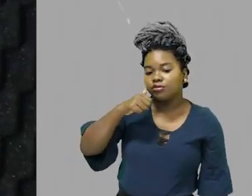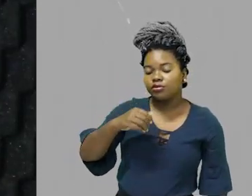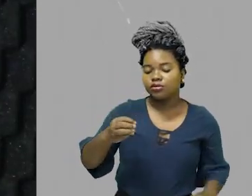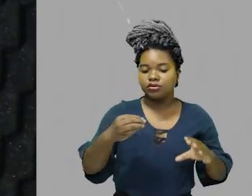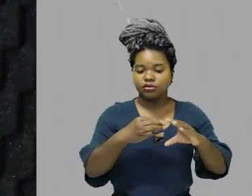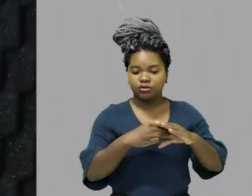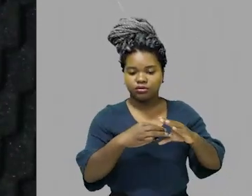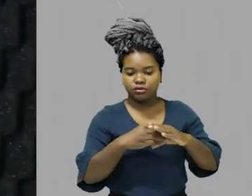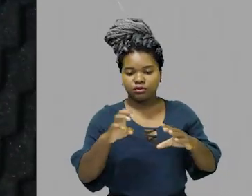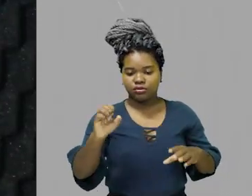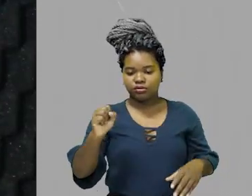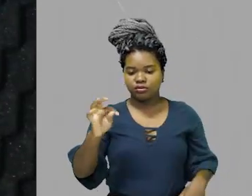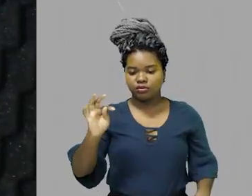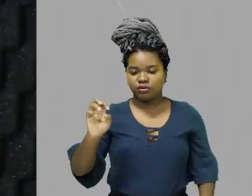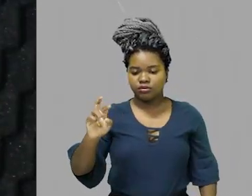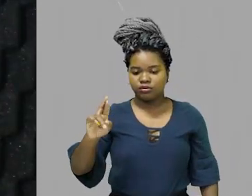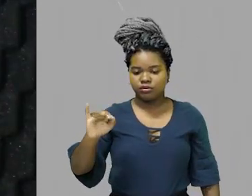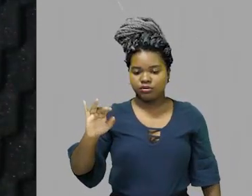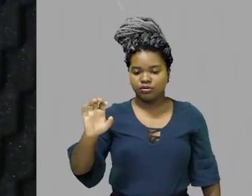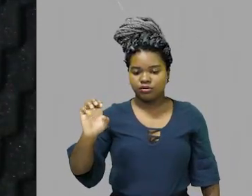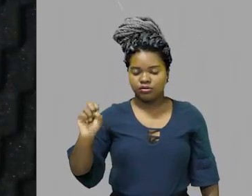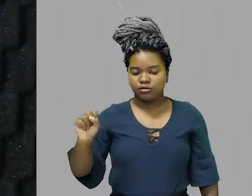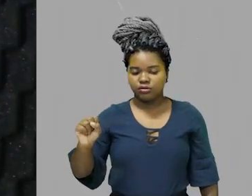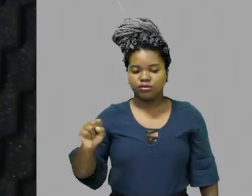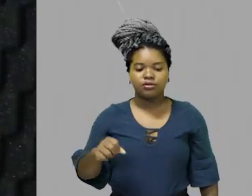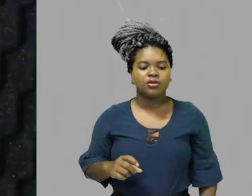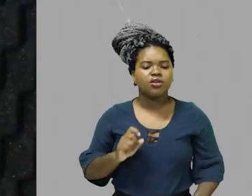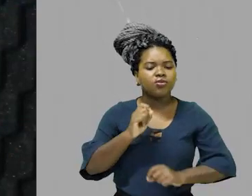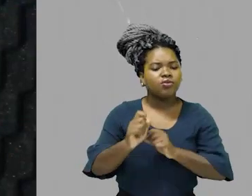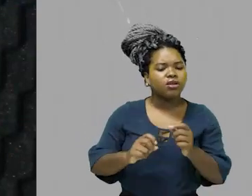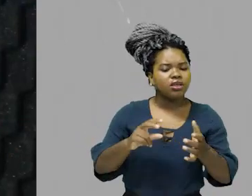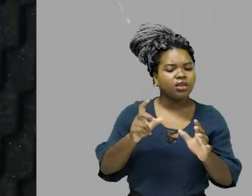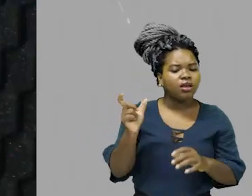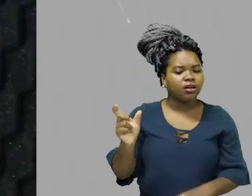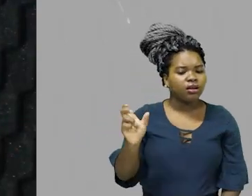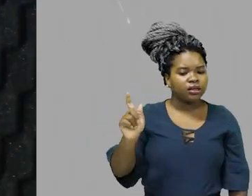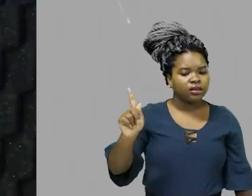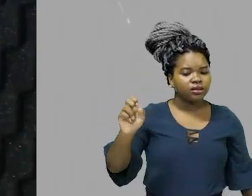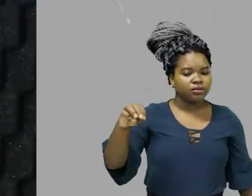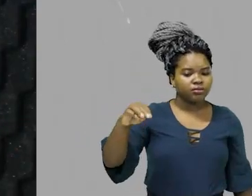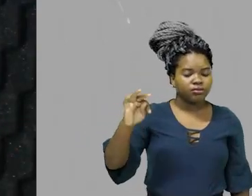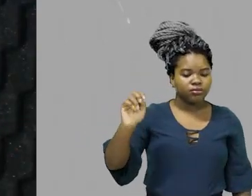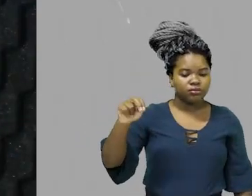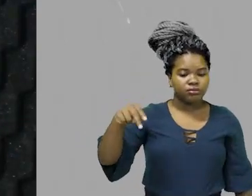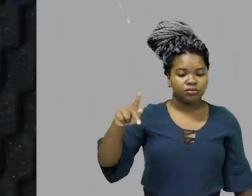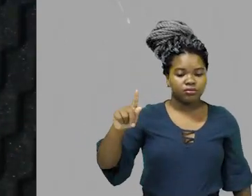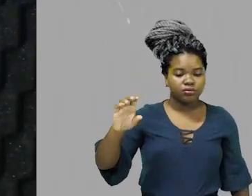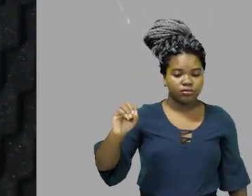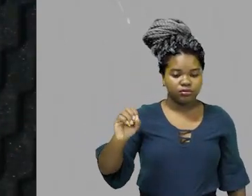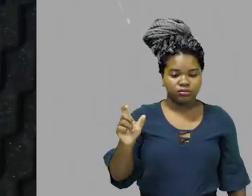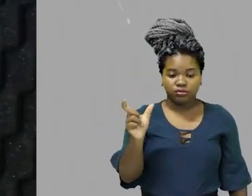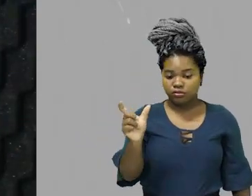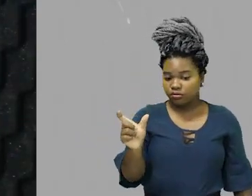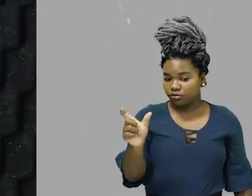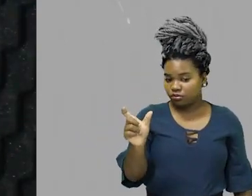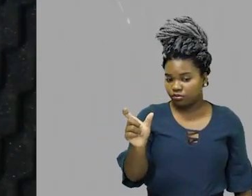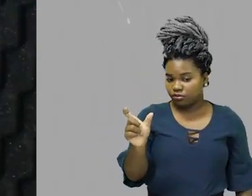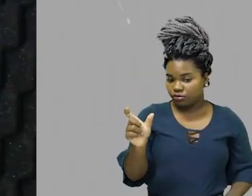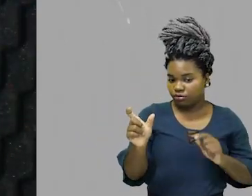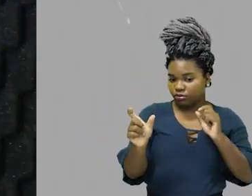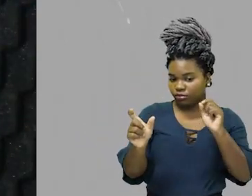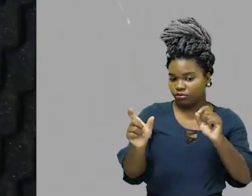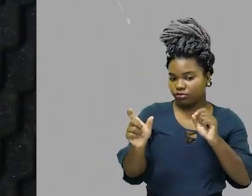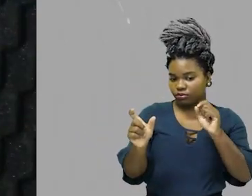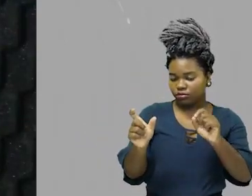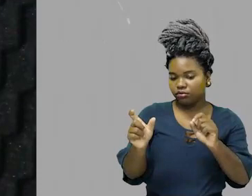estéreis. O que é gametângio? Gametângio vem da palavra gameta. Gameta são